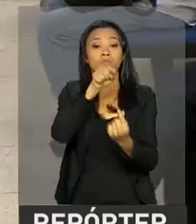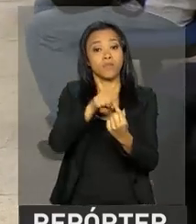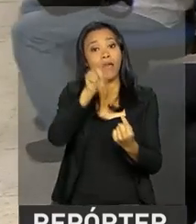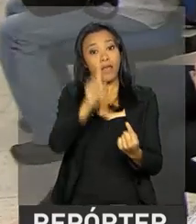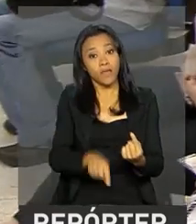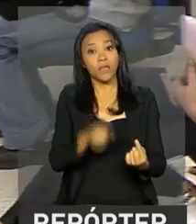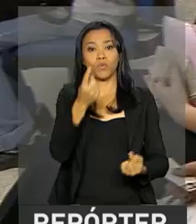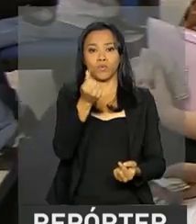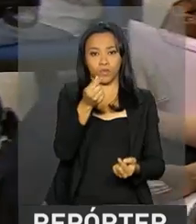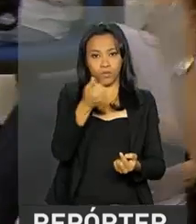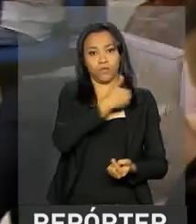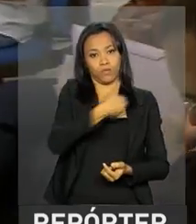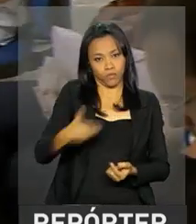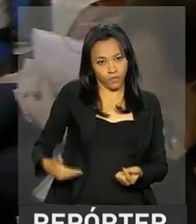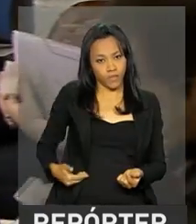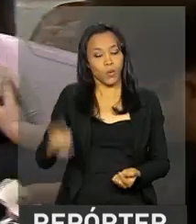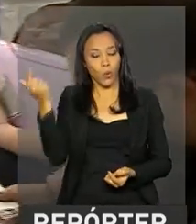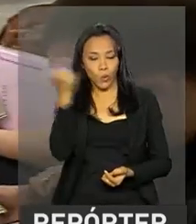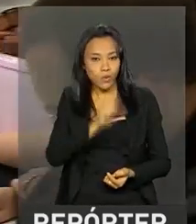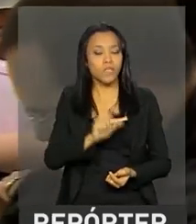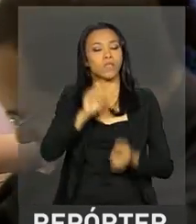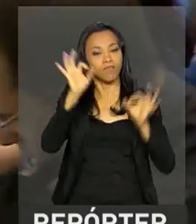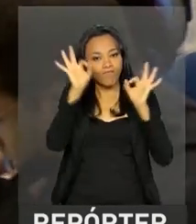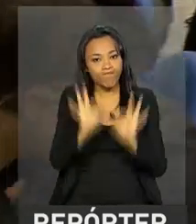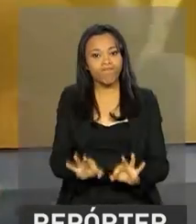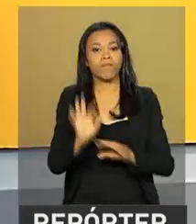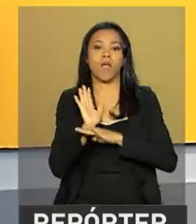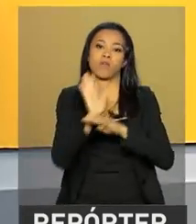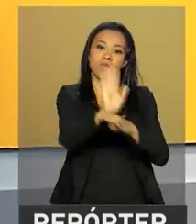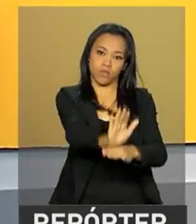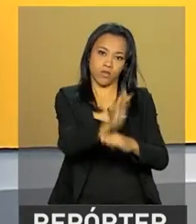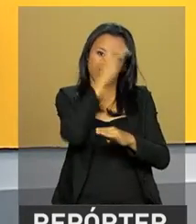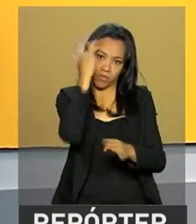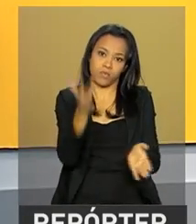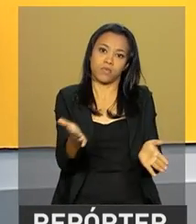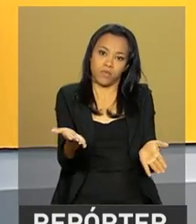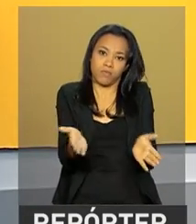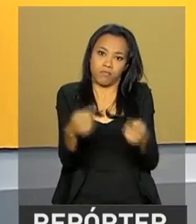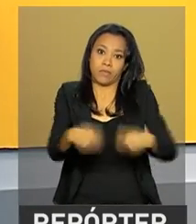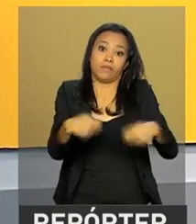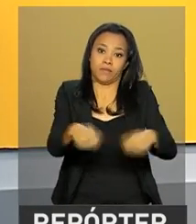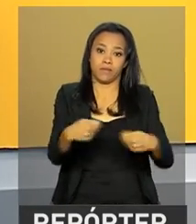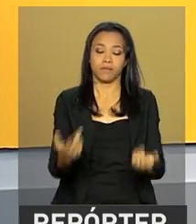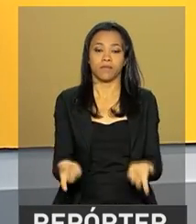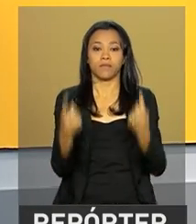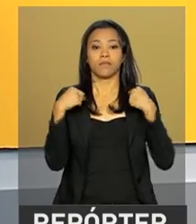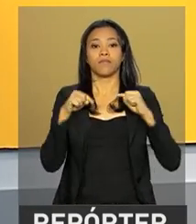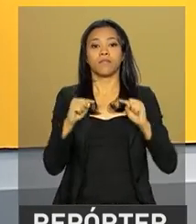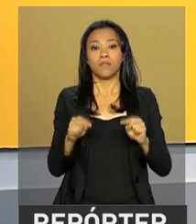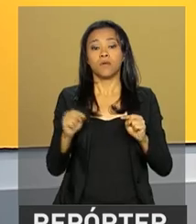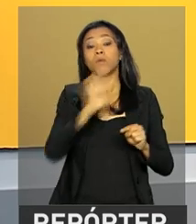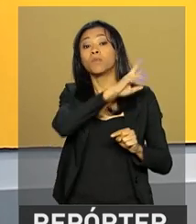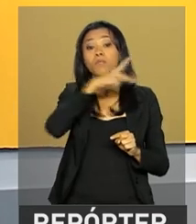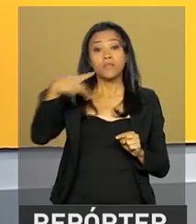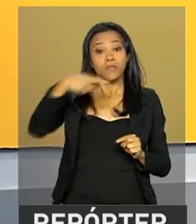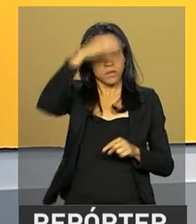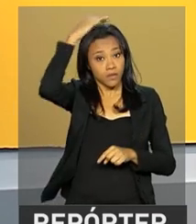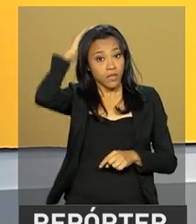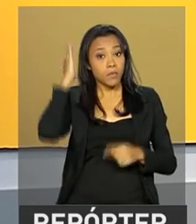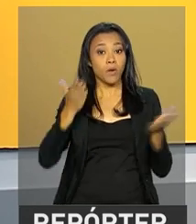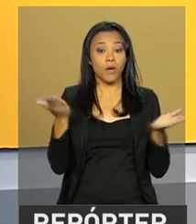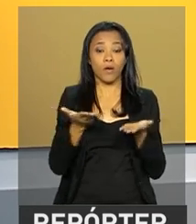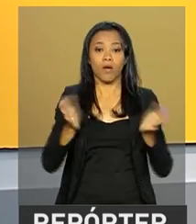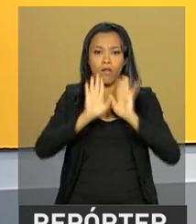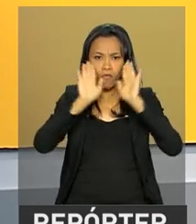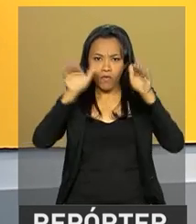recursos públicos cheguem a quem realmente precisa. E o presidente Michel Temer disse que o governo pretende focar agora